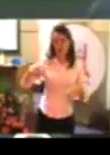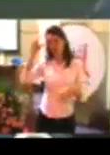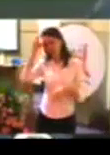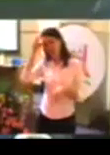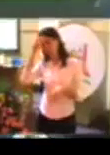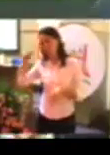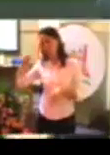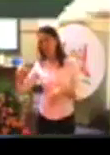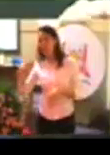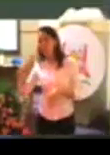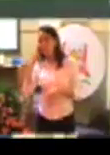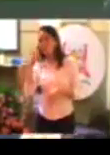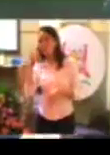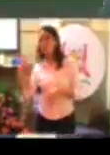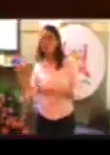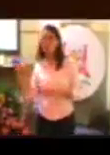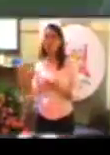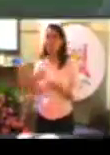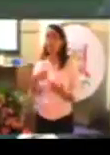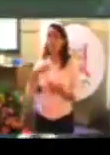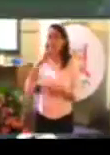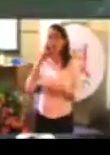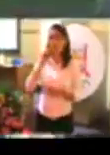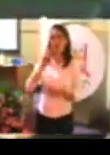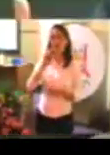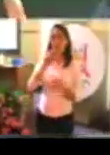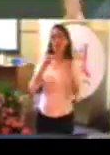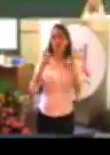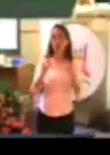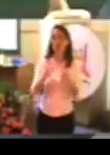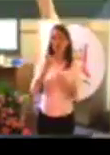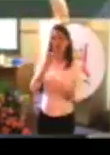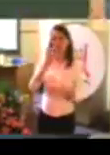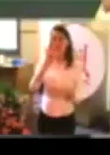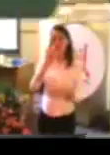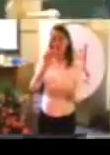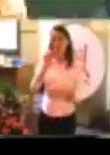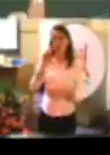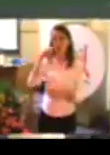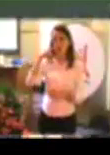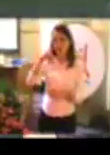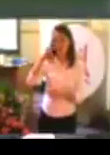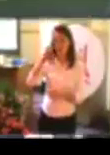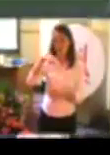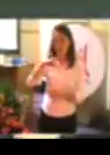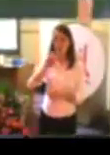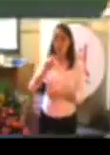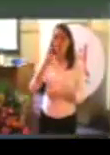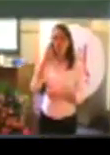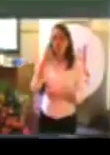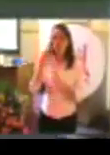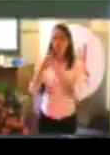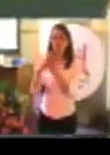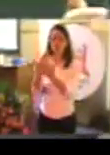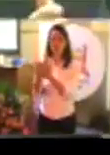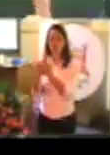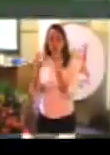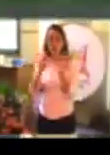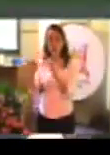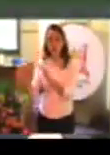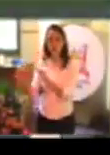periferia de Itapema, na instalação da escola de Itapema, e é uma periferia saudável, com escolas